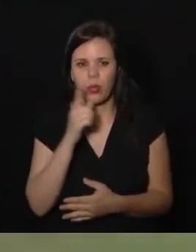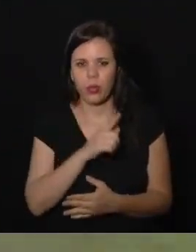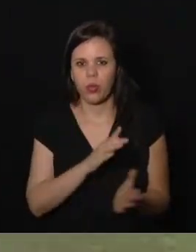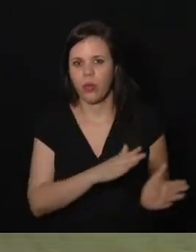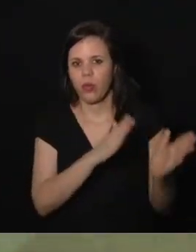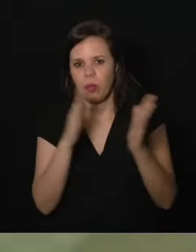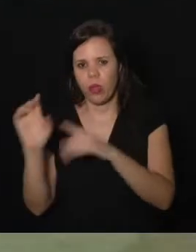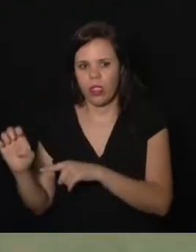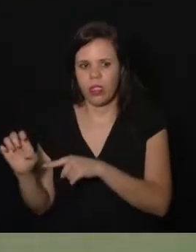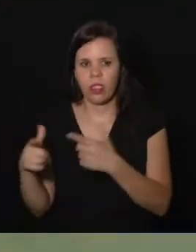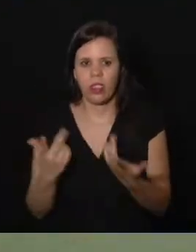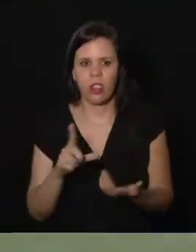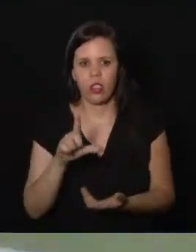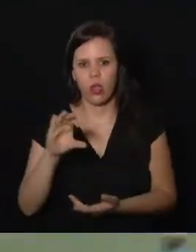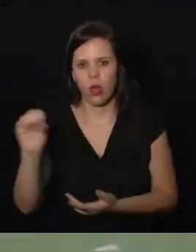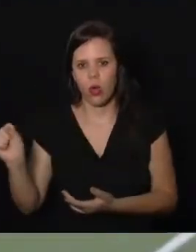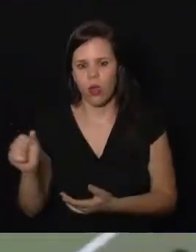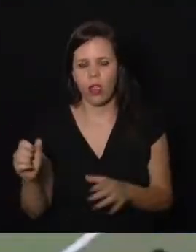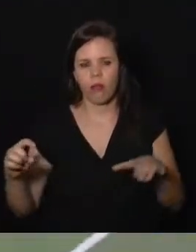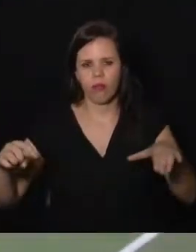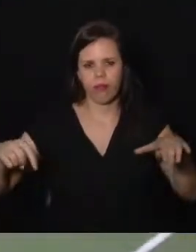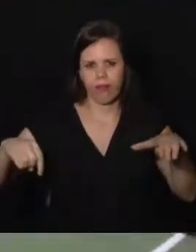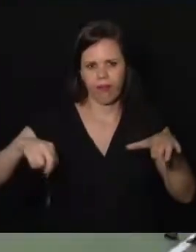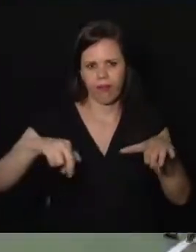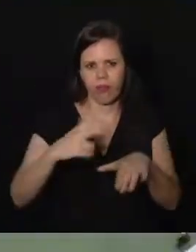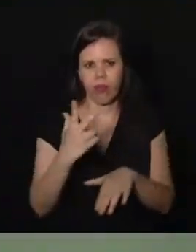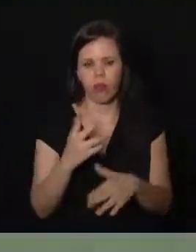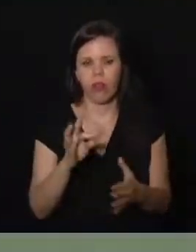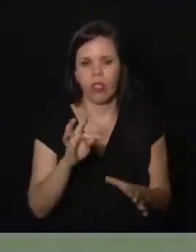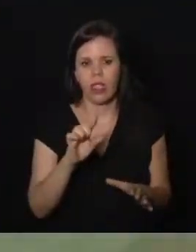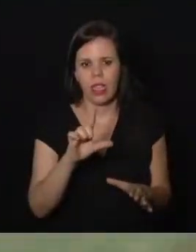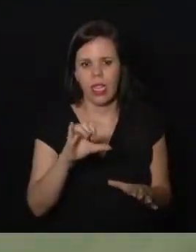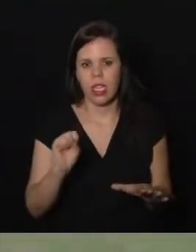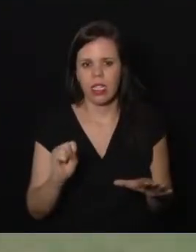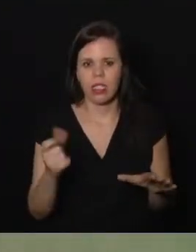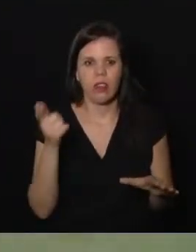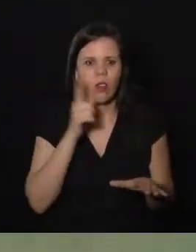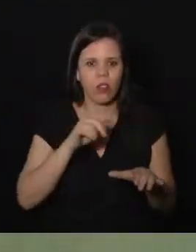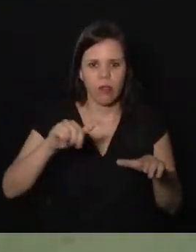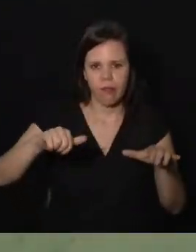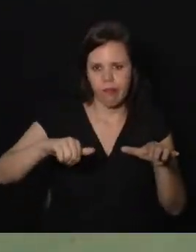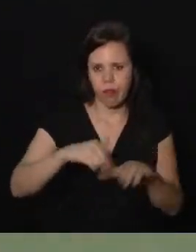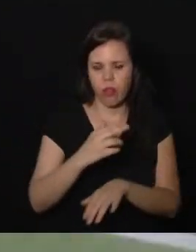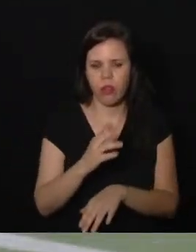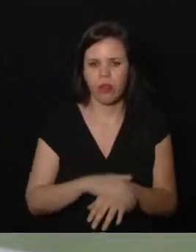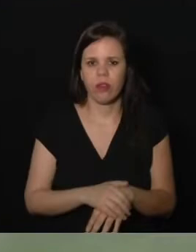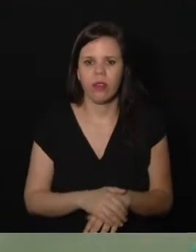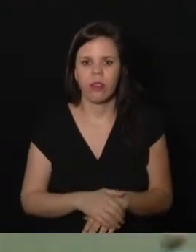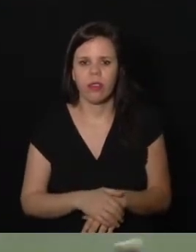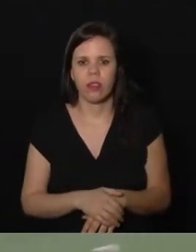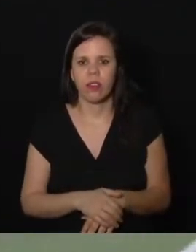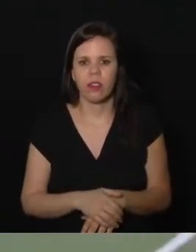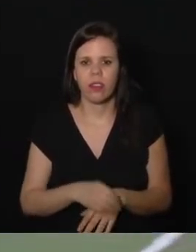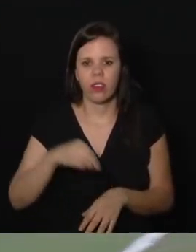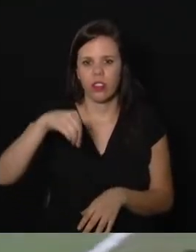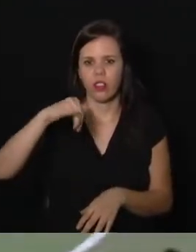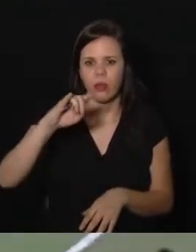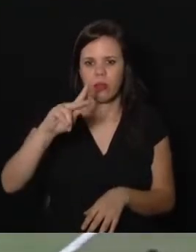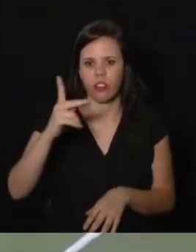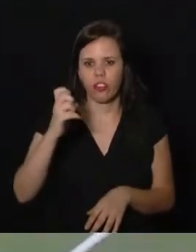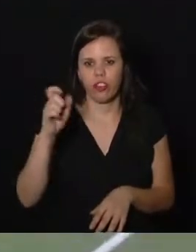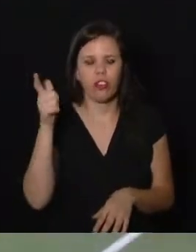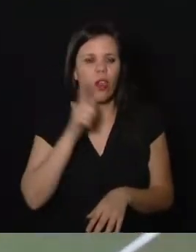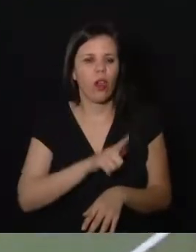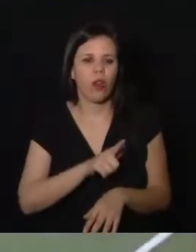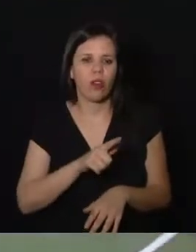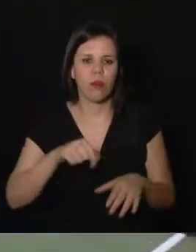esquerdo, Lucas Crispim viu a passagem de Thalisson, que cruzou o rasteiro. Michel Douglas, o atacante, na pequena área,